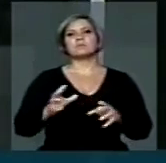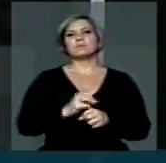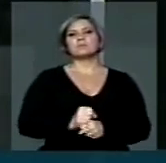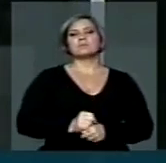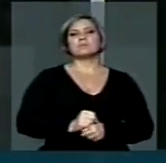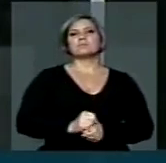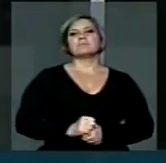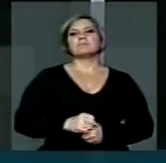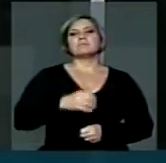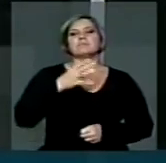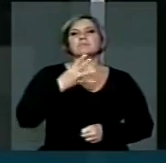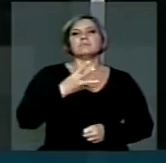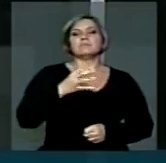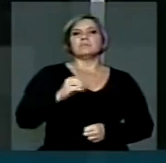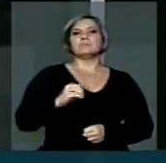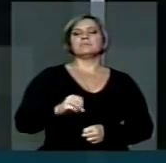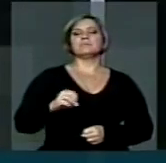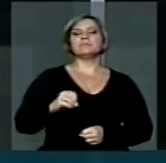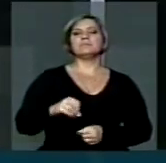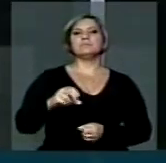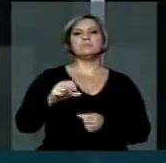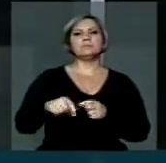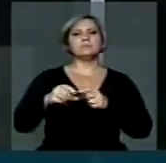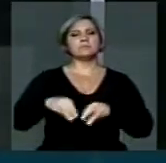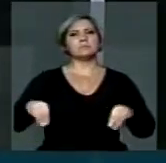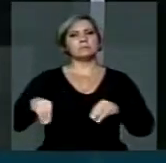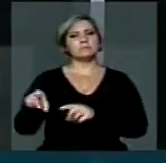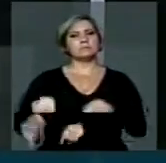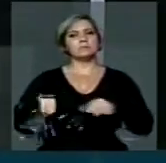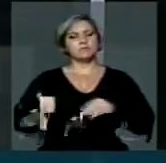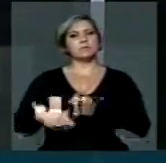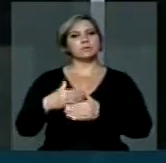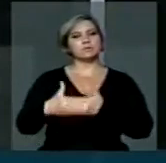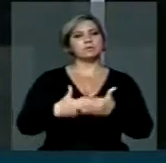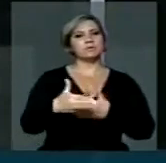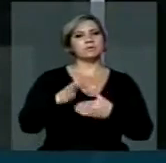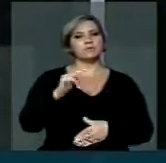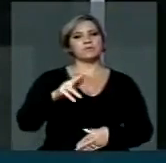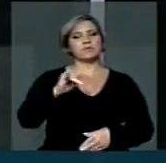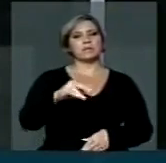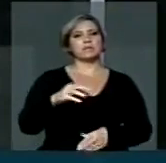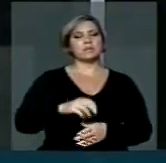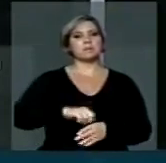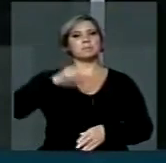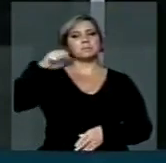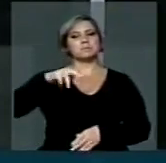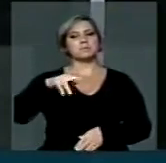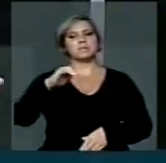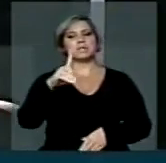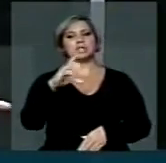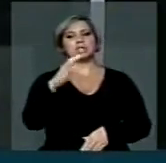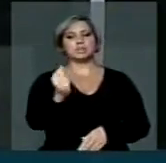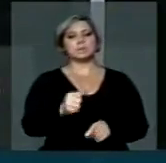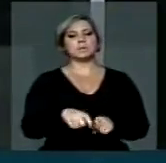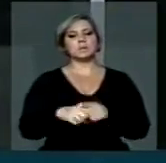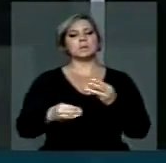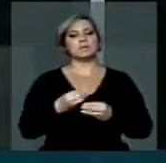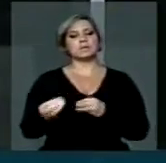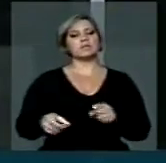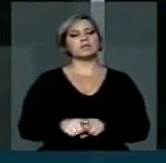de 40 unidades para a produção mecanizada de farinha de mandioca. Outras duas linhas são